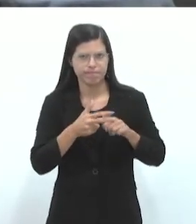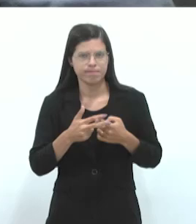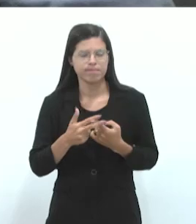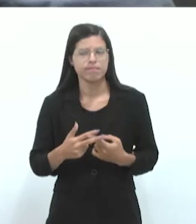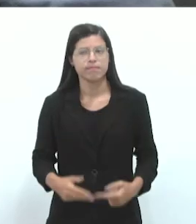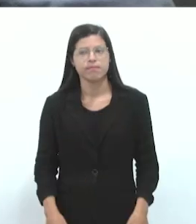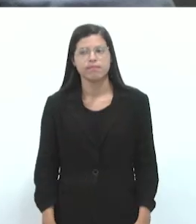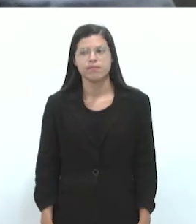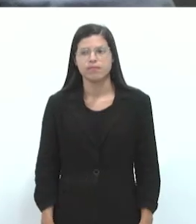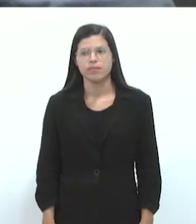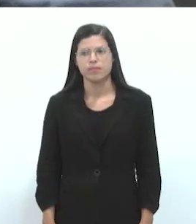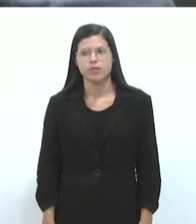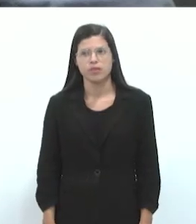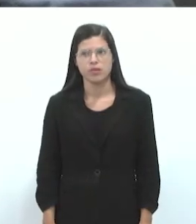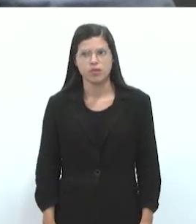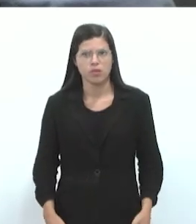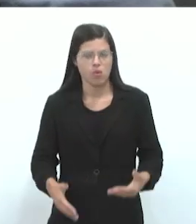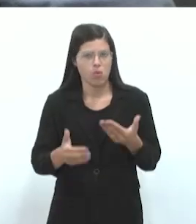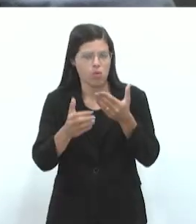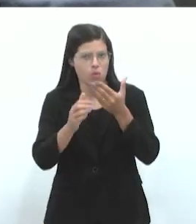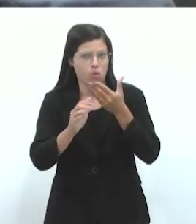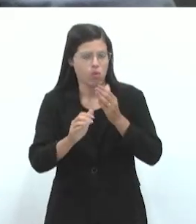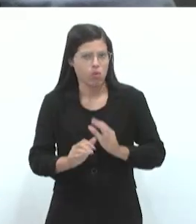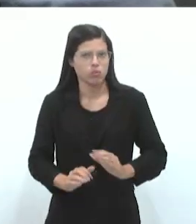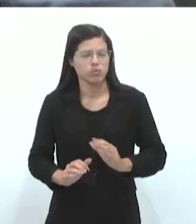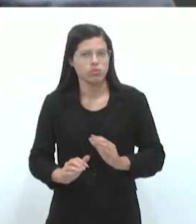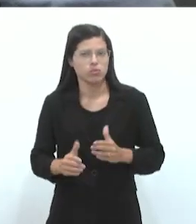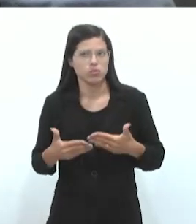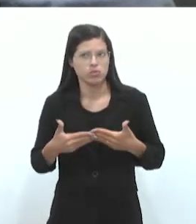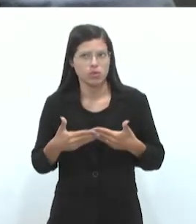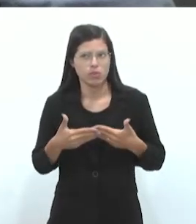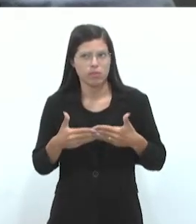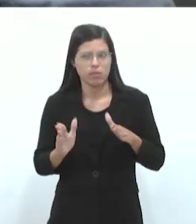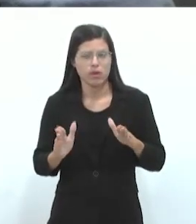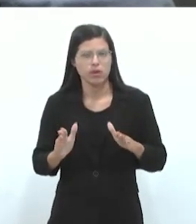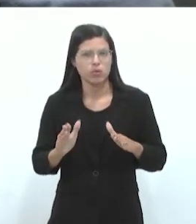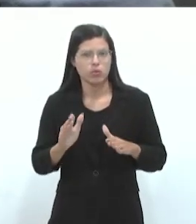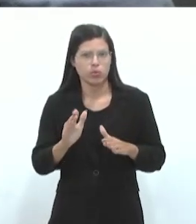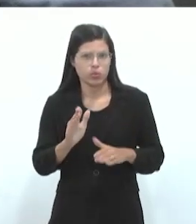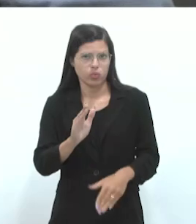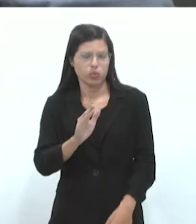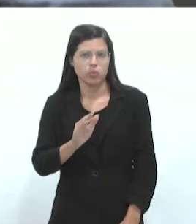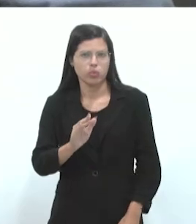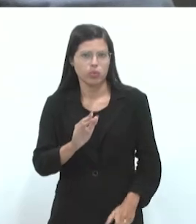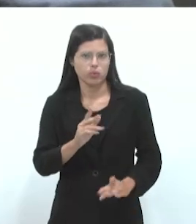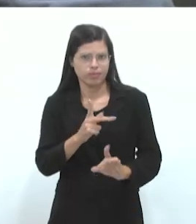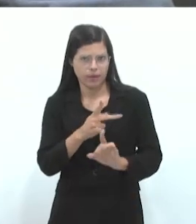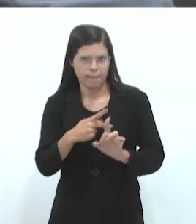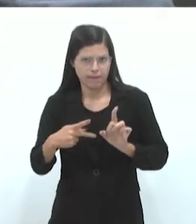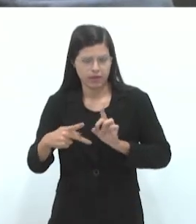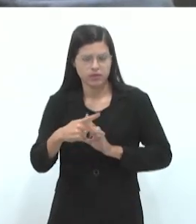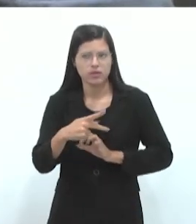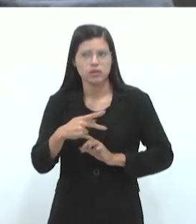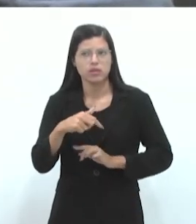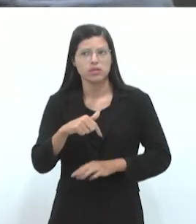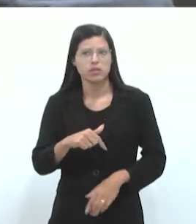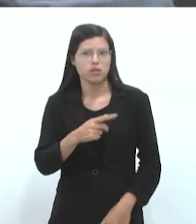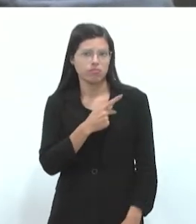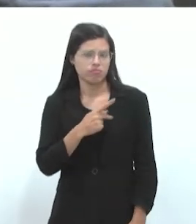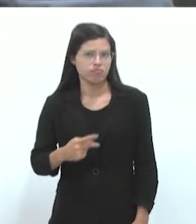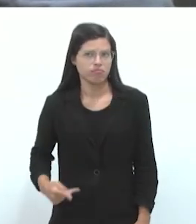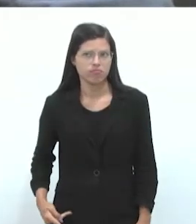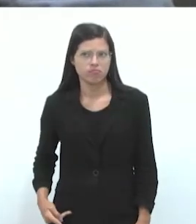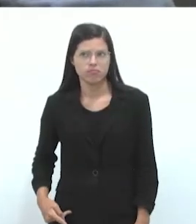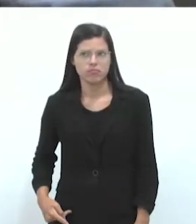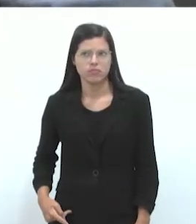Um concurso aberto no Rio Previdência, o presidente, baseado nessa legislação,